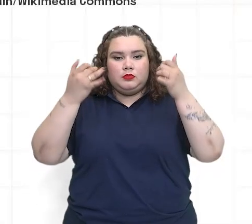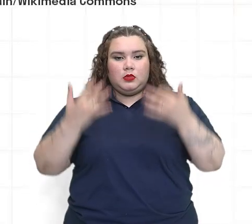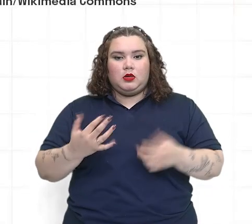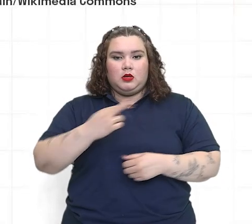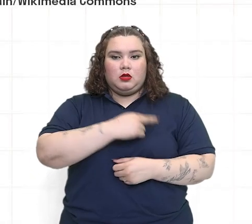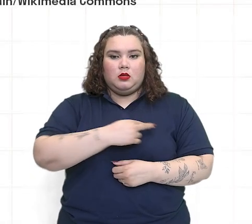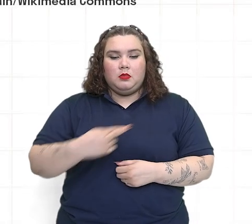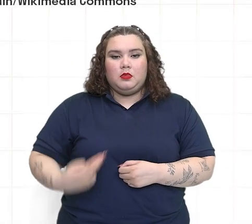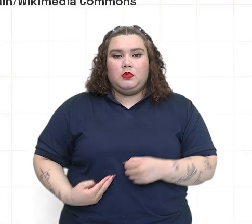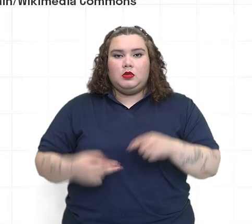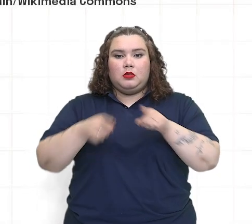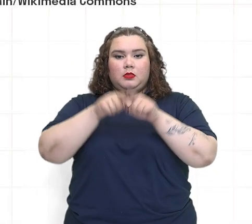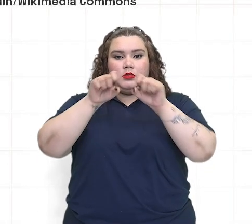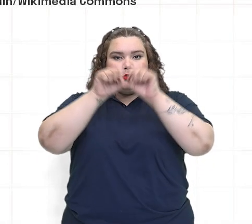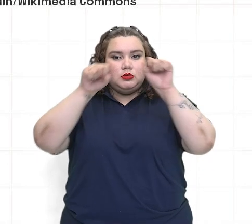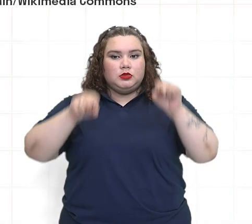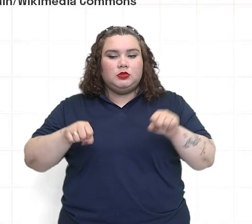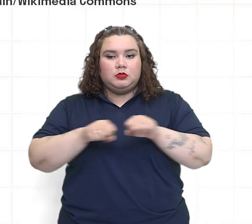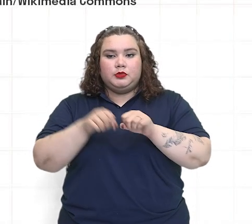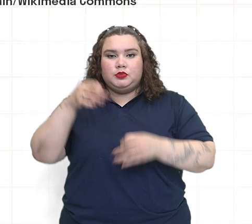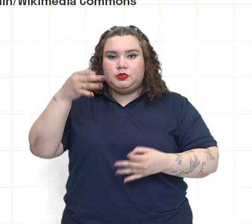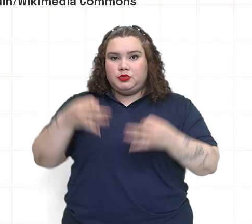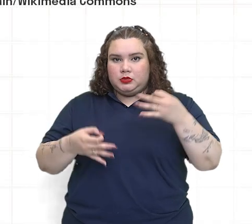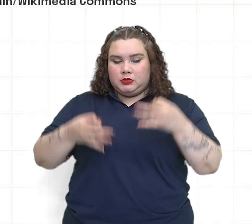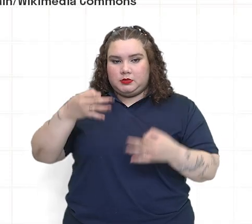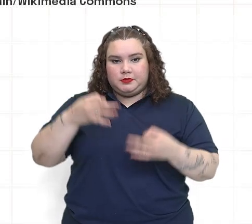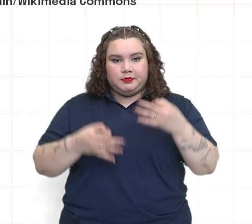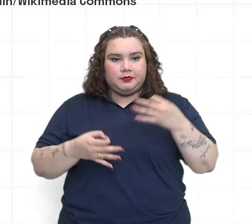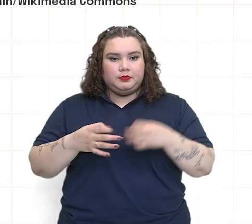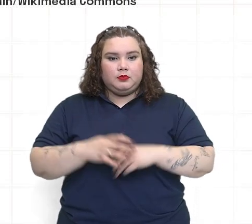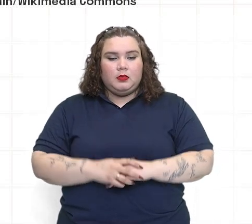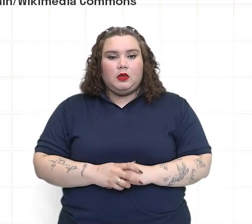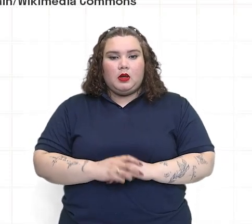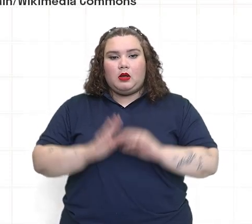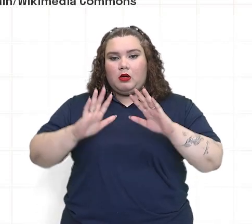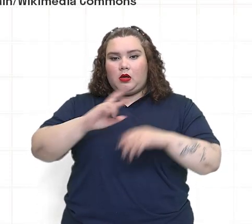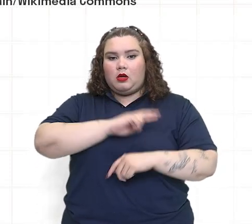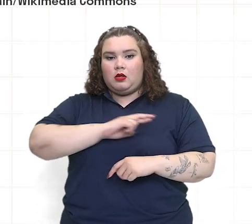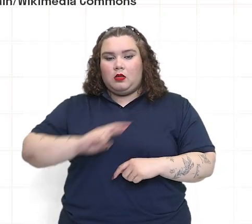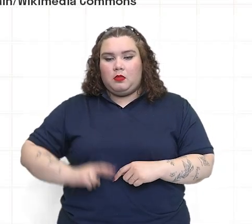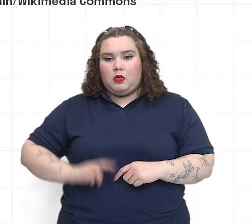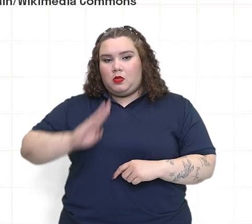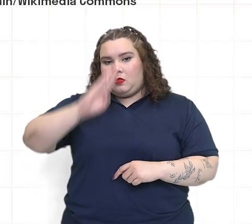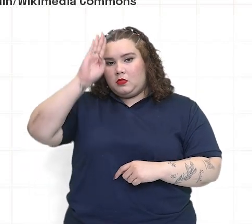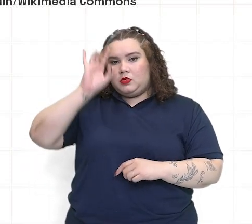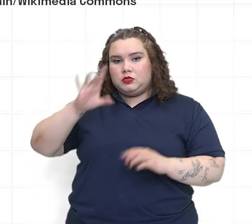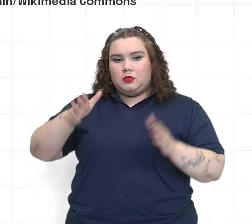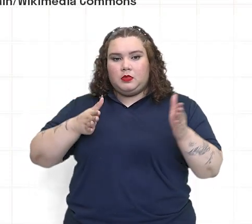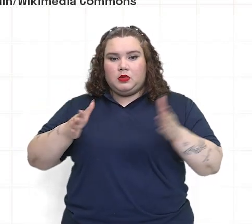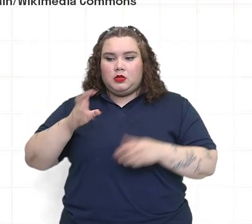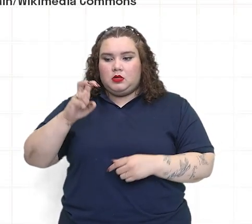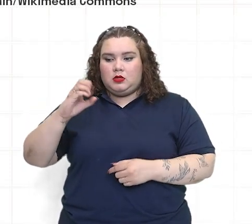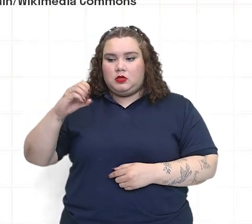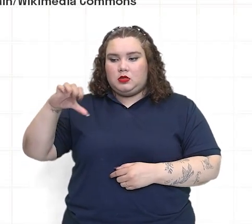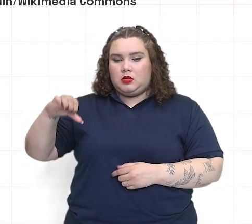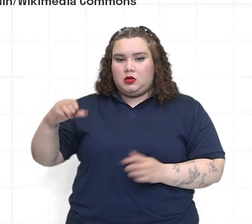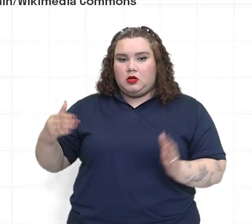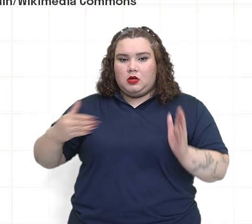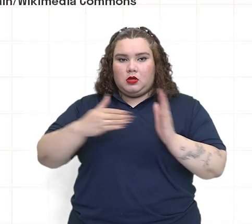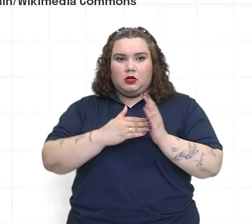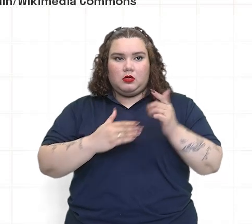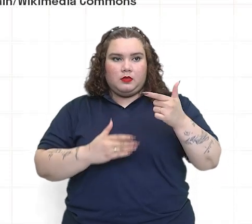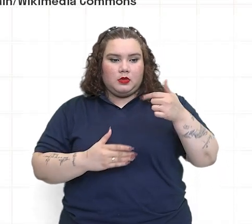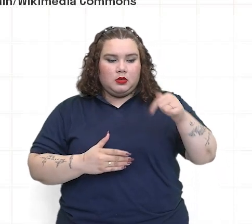República e seu sistema jurídico, tá? Embora a República Romana só tenha durado de 509